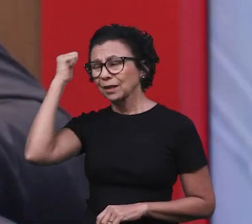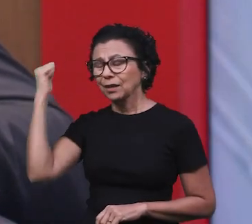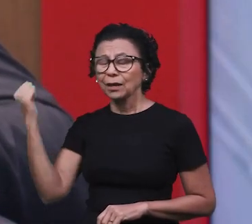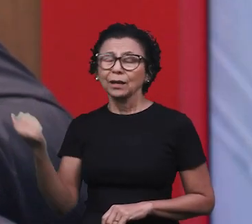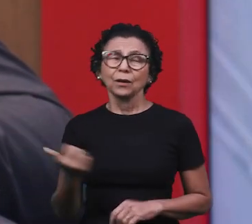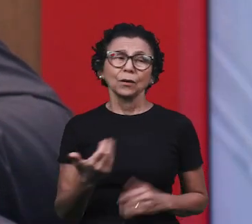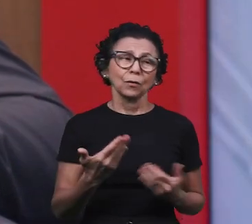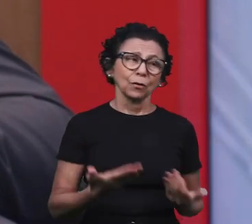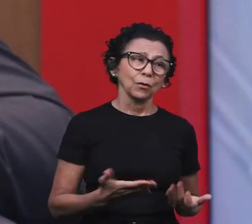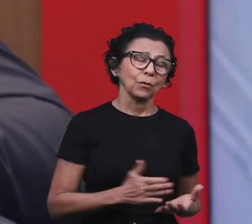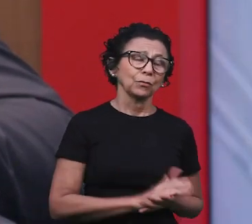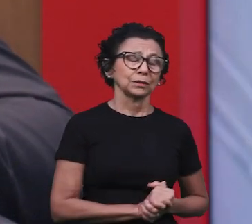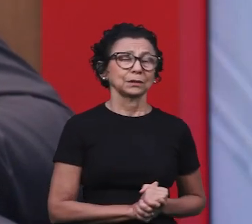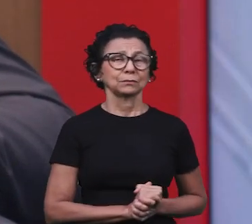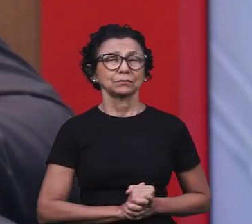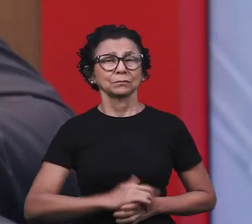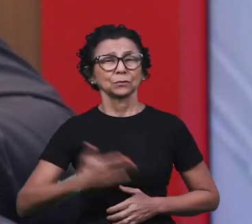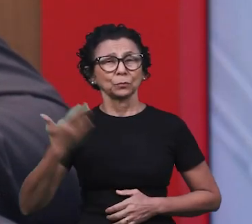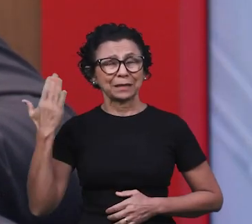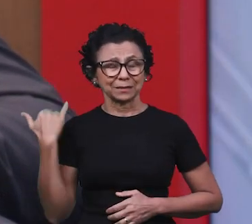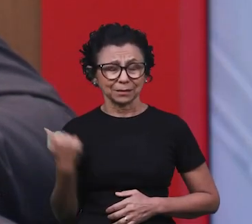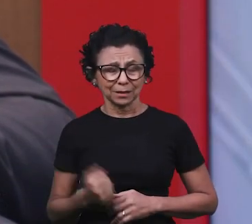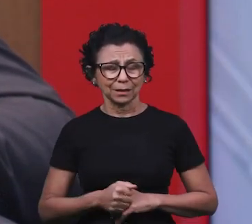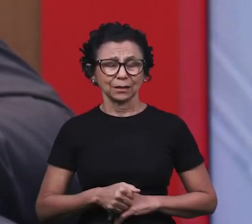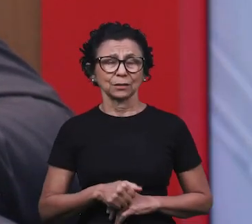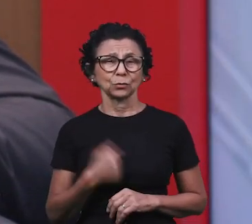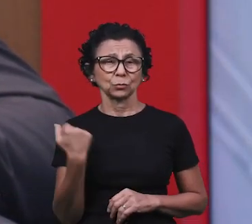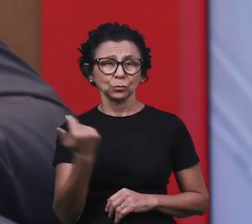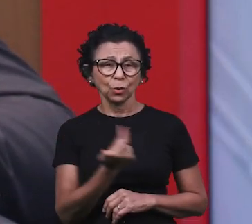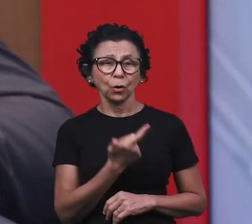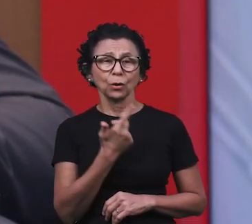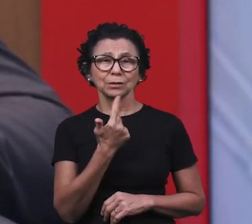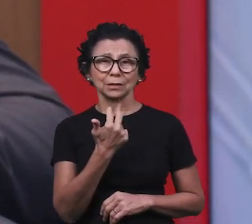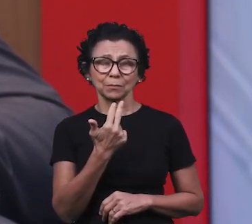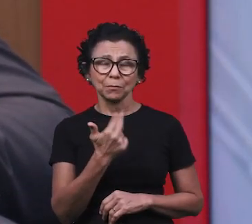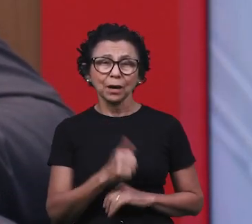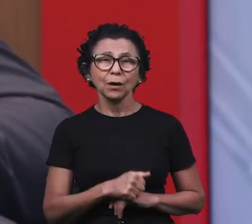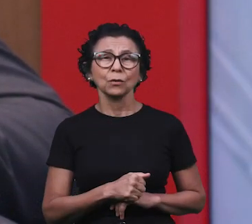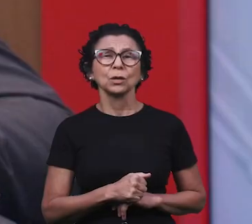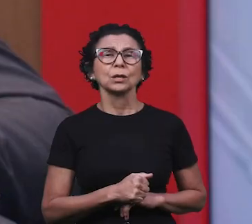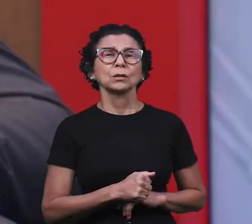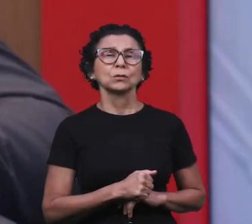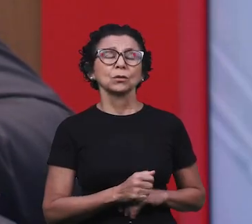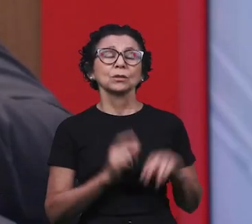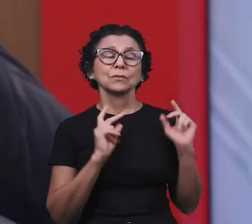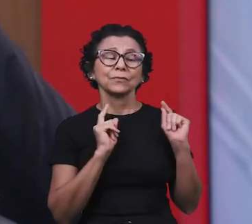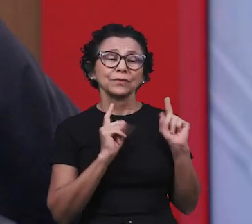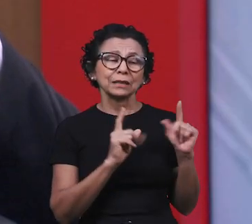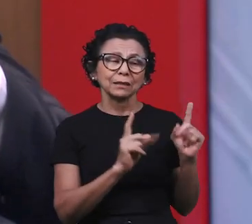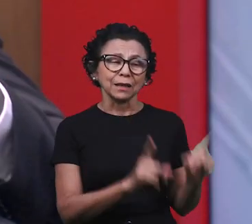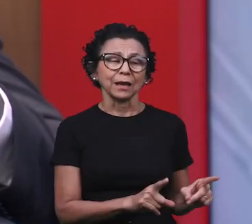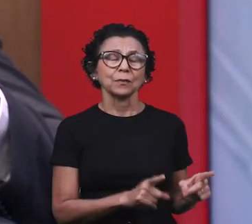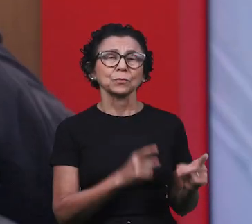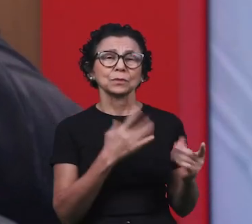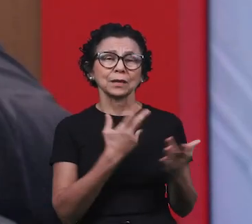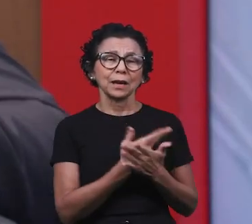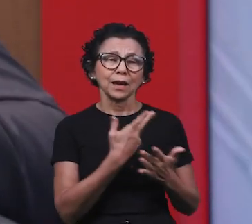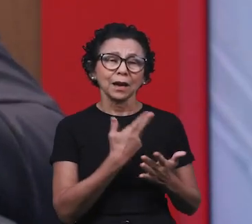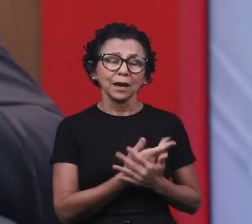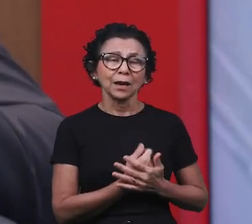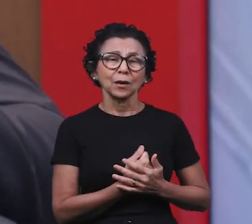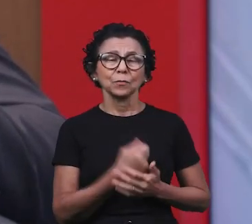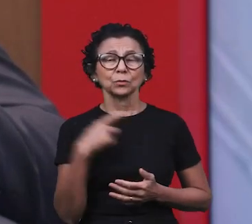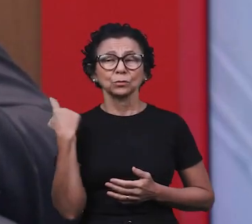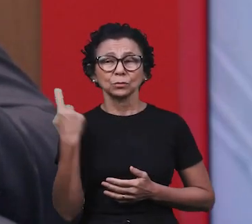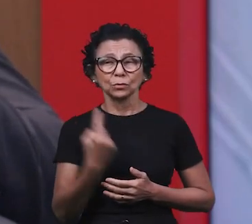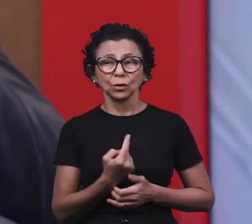arrependimento. Eles dizem, olha, nós erramos, olha, nós vendemos o nosso irmão. Tudo isso está acontecendo agora porque